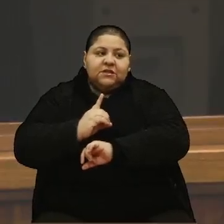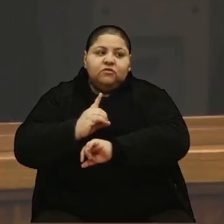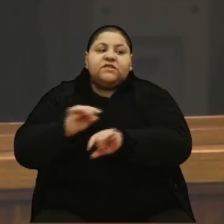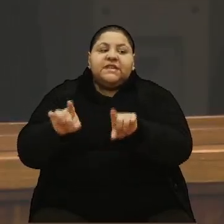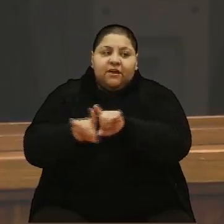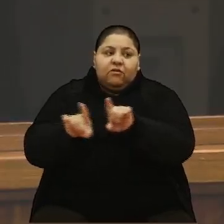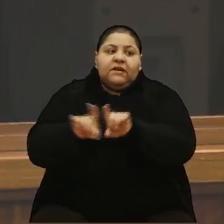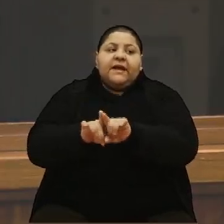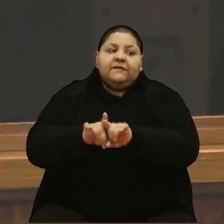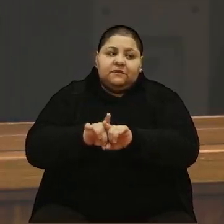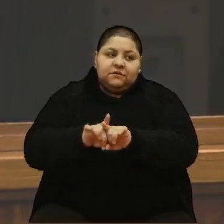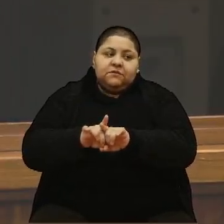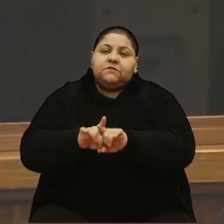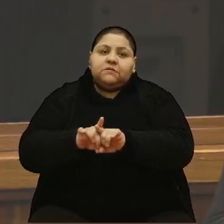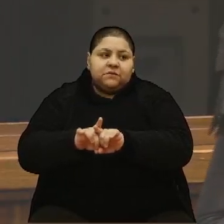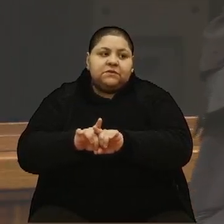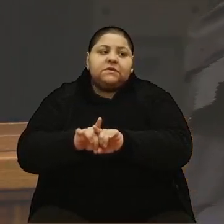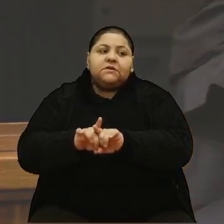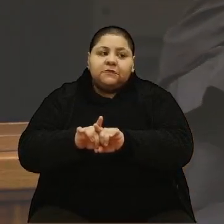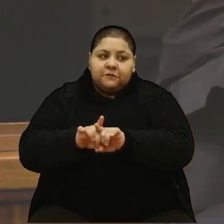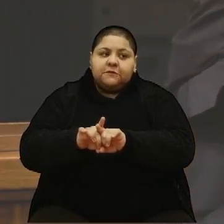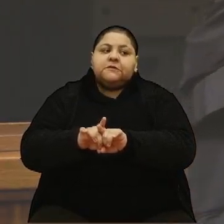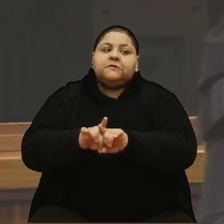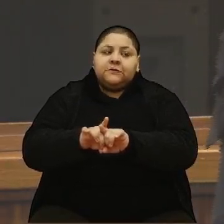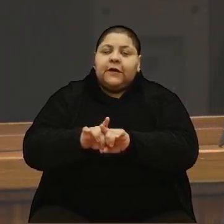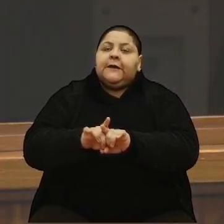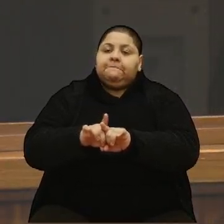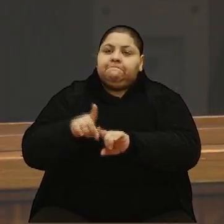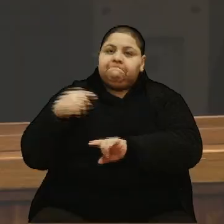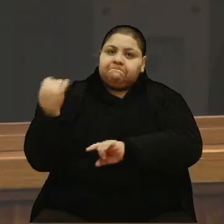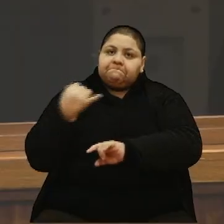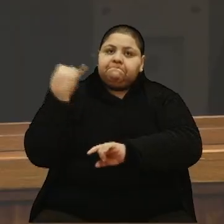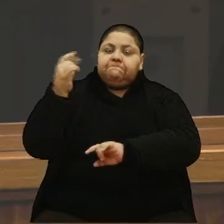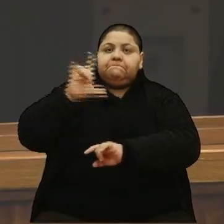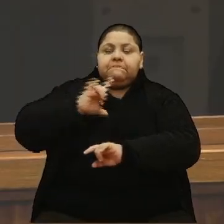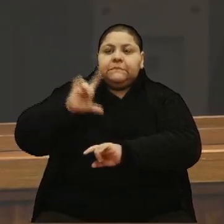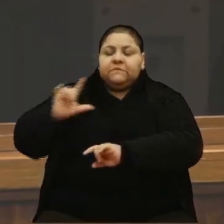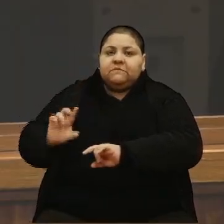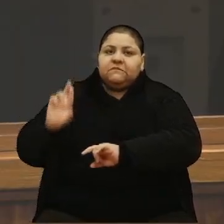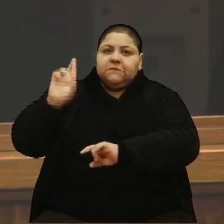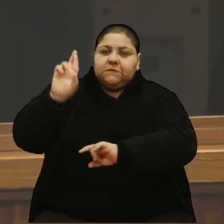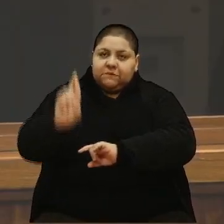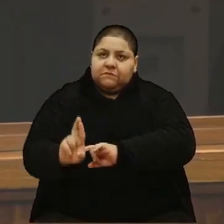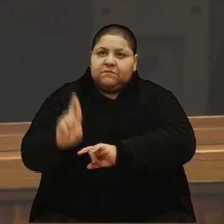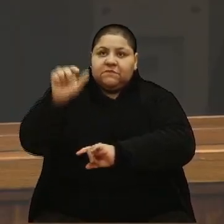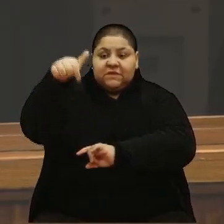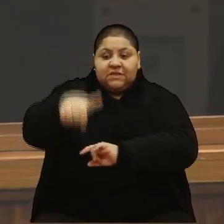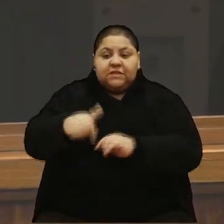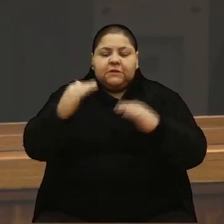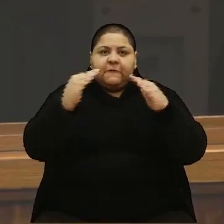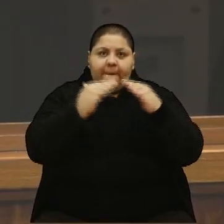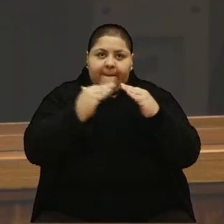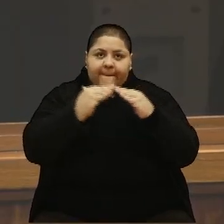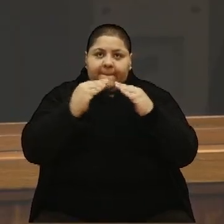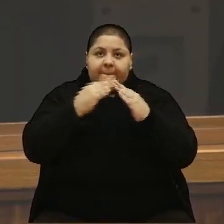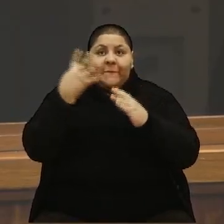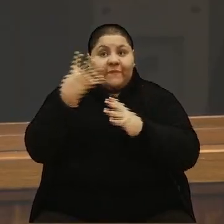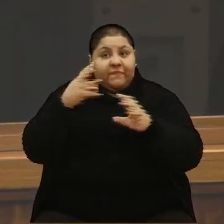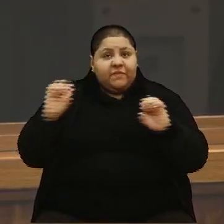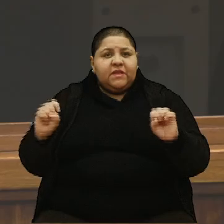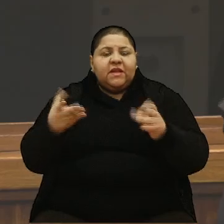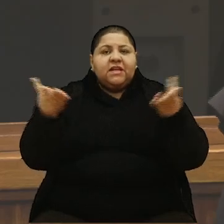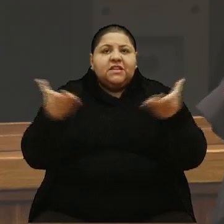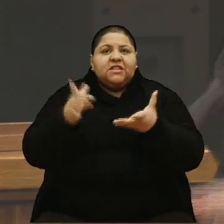ensino público na nossa região. Então, é importante que tenham representação desta casa nesses 4 eventos. Já